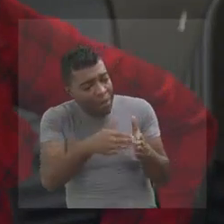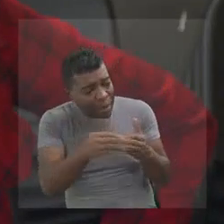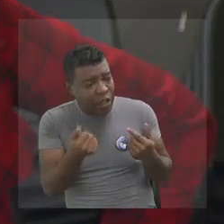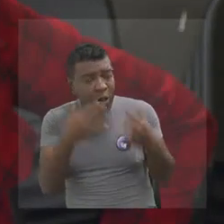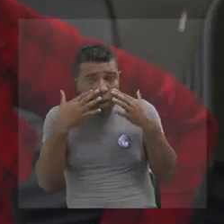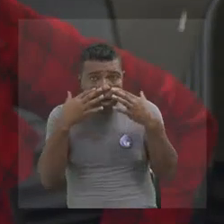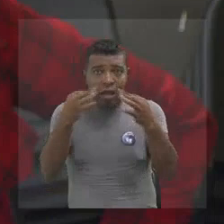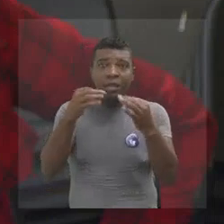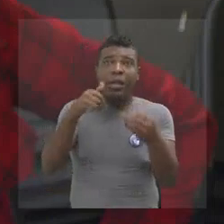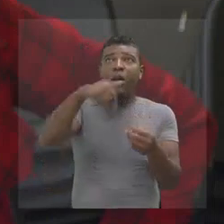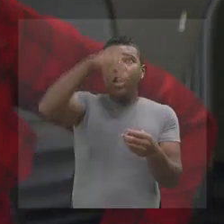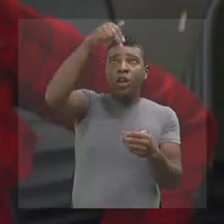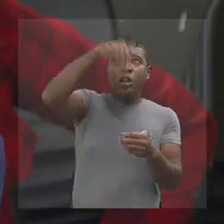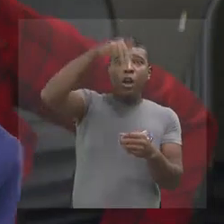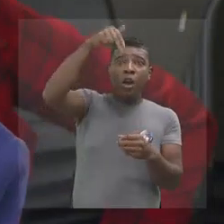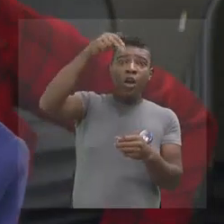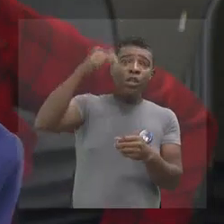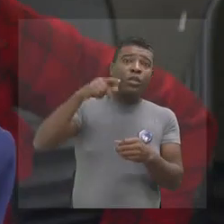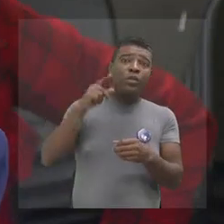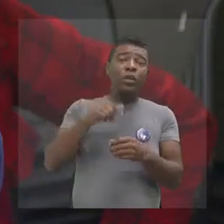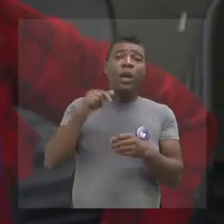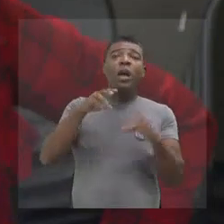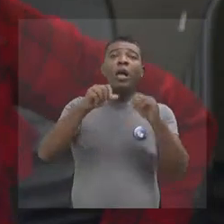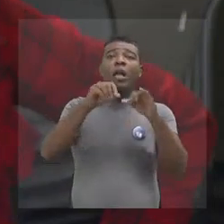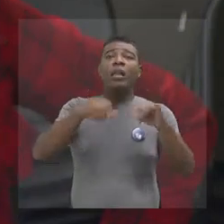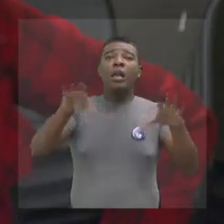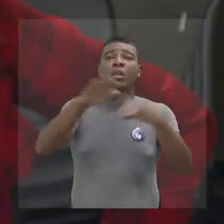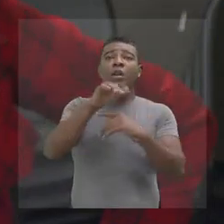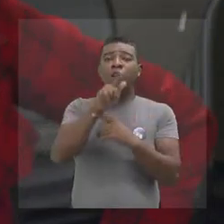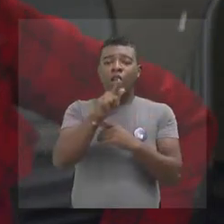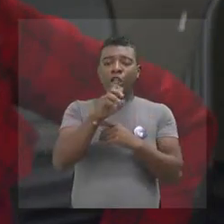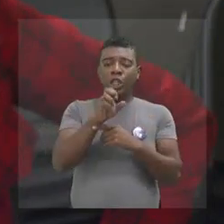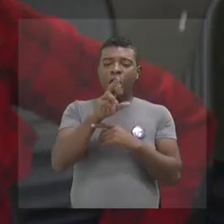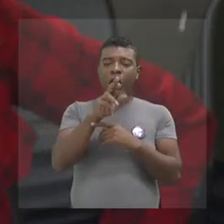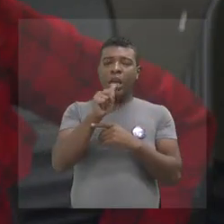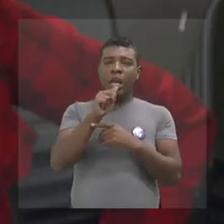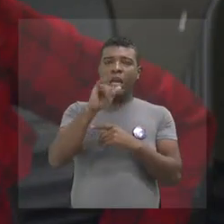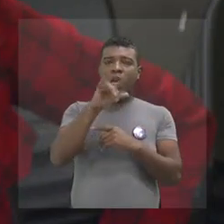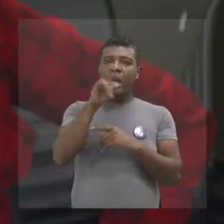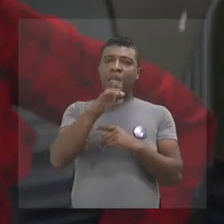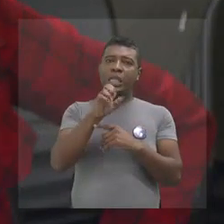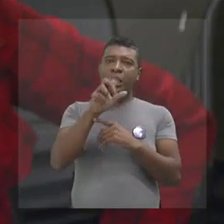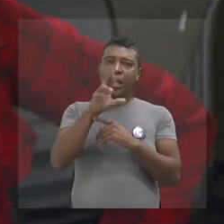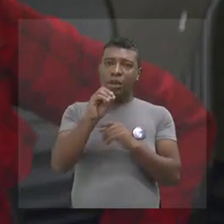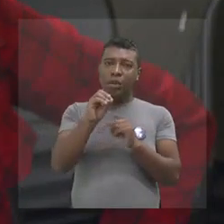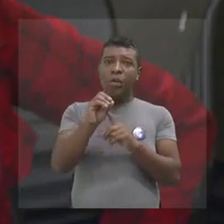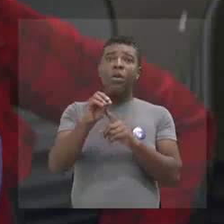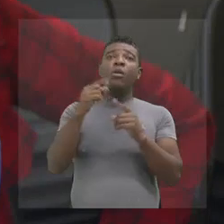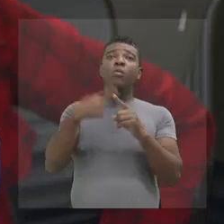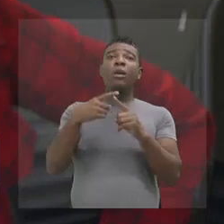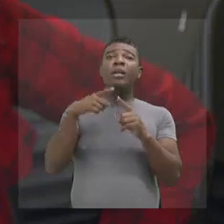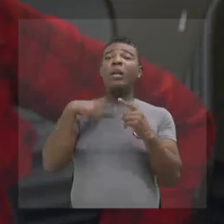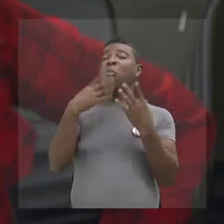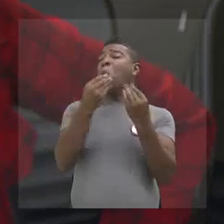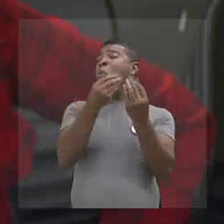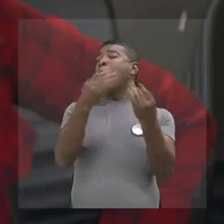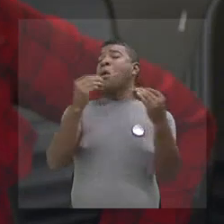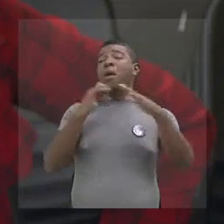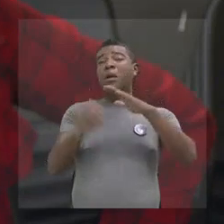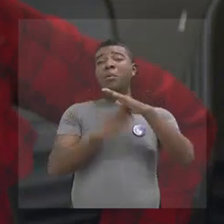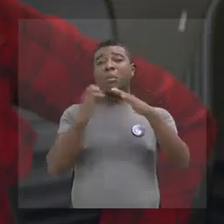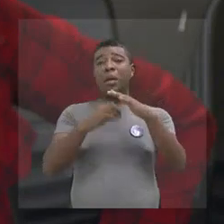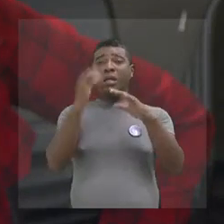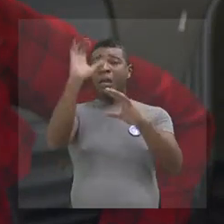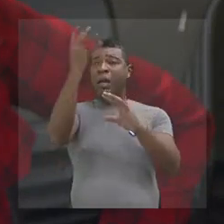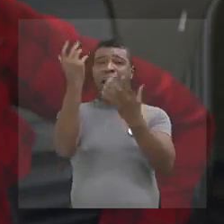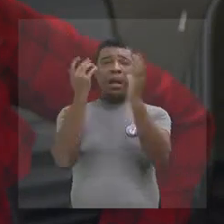para o território gerarzeiro é onde tem operado várias empresas de eucalipto entre as quais a empresa